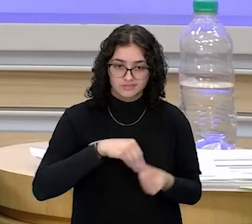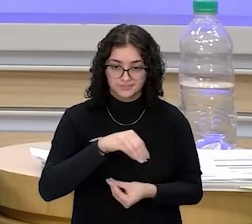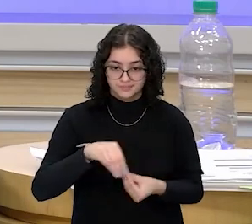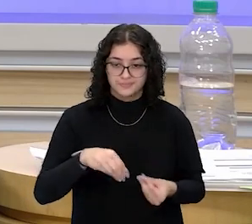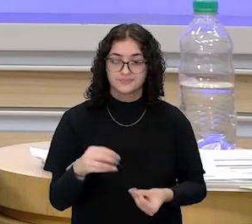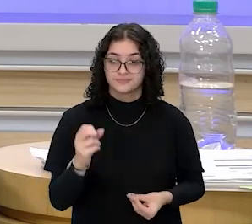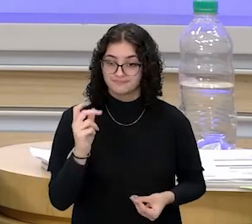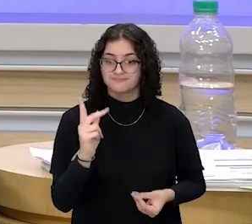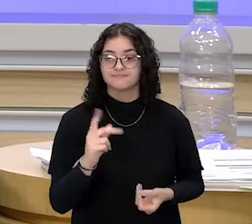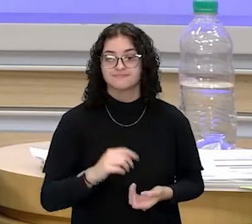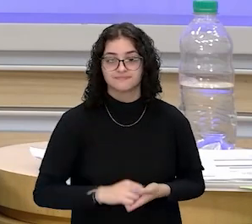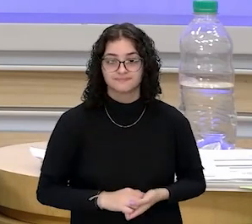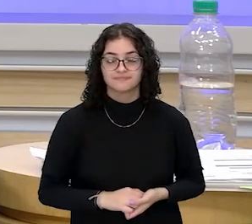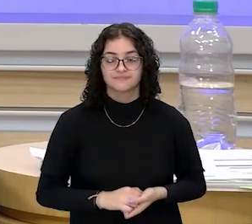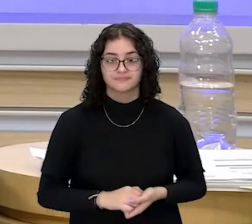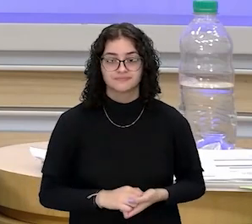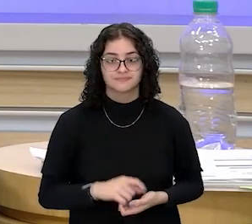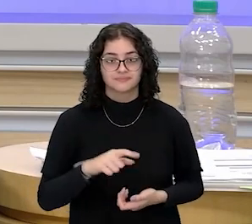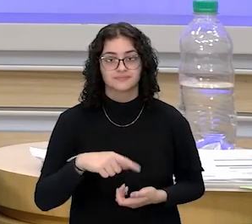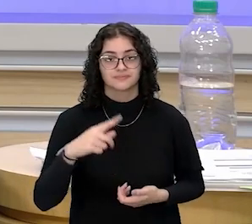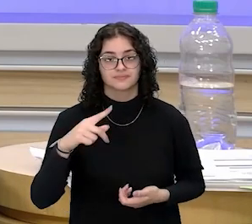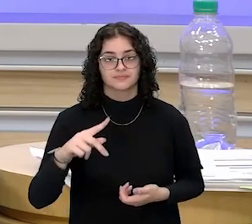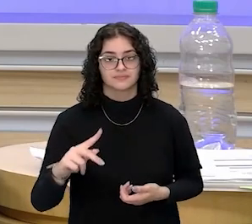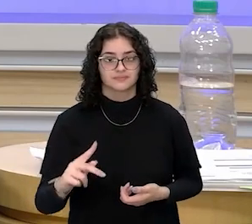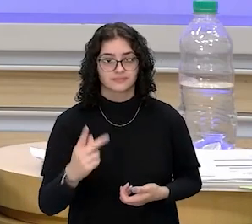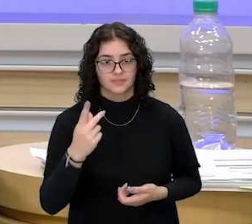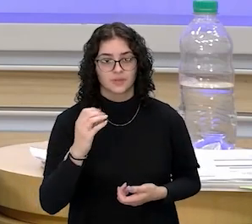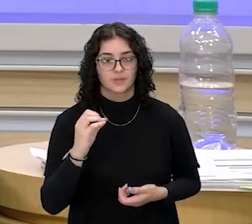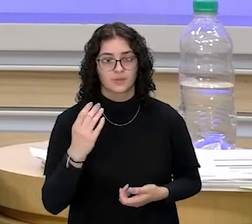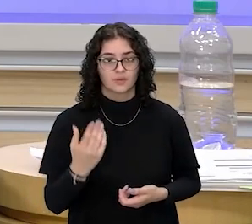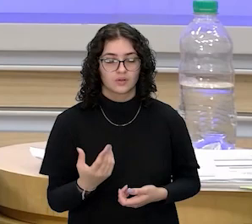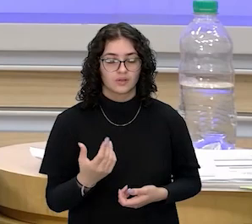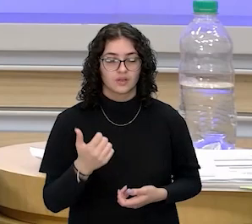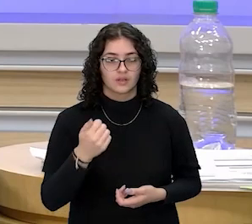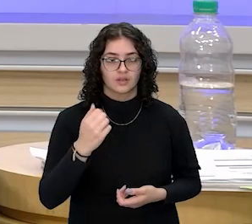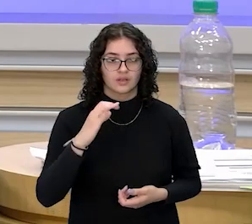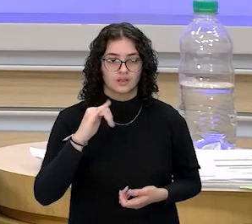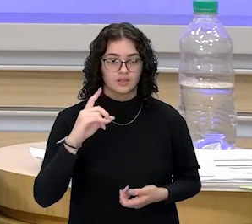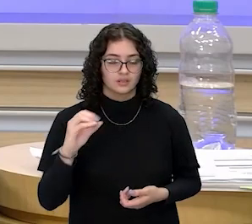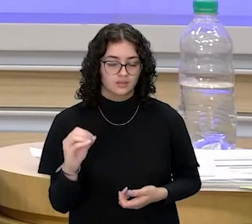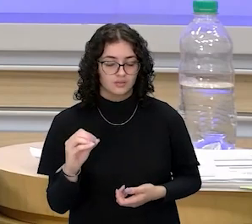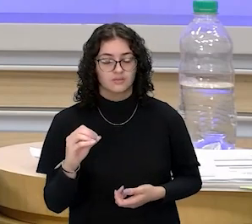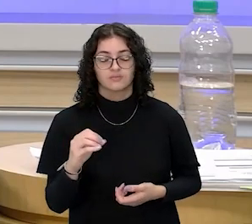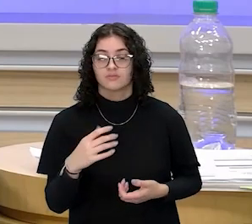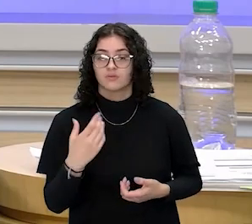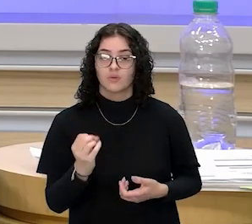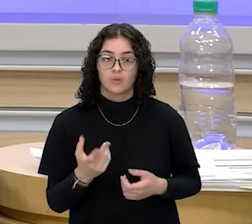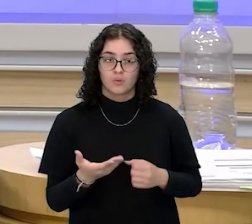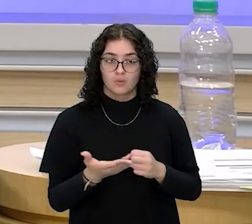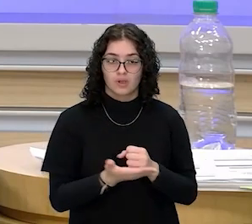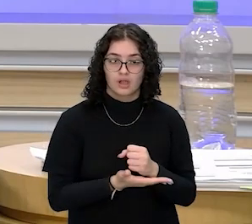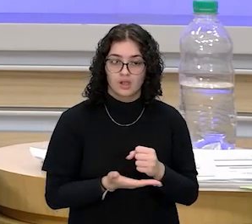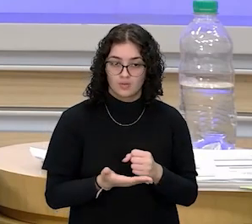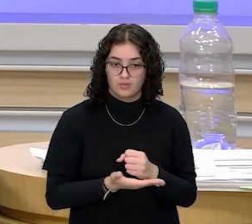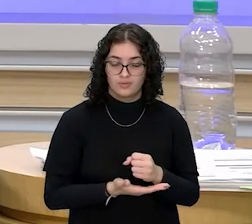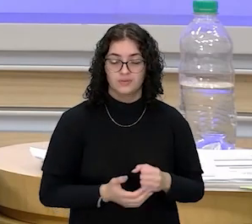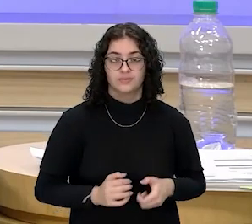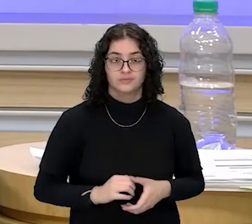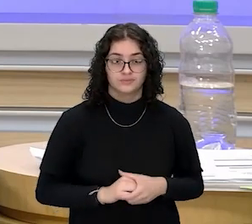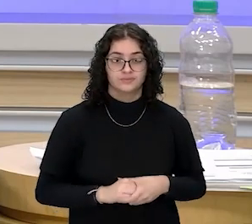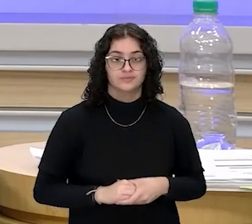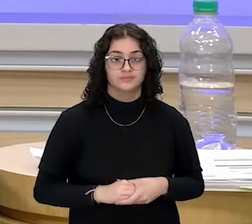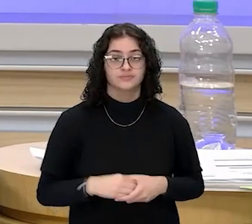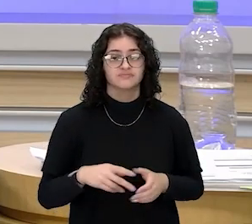mistura que vão ter o pH ou ácido ou alcalino, depende da sua constituição. E